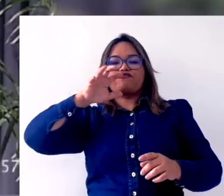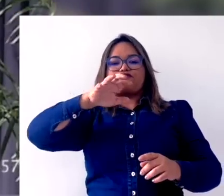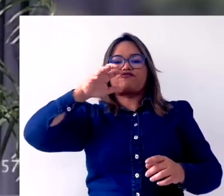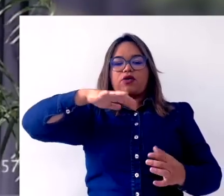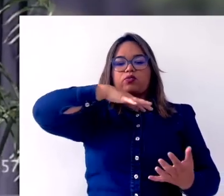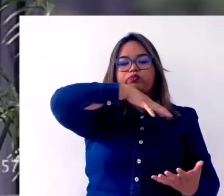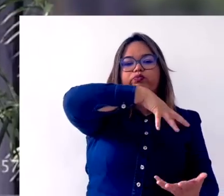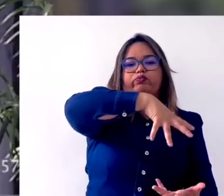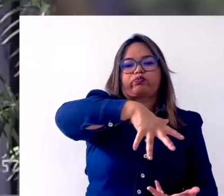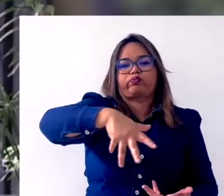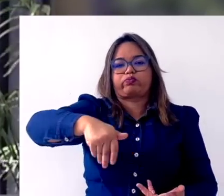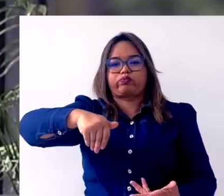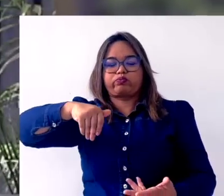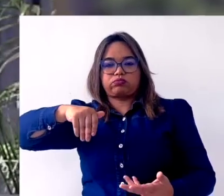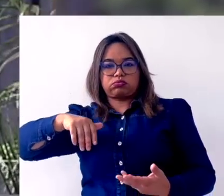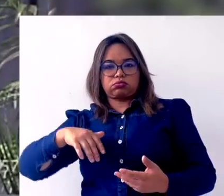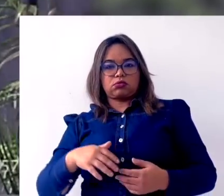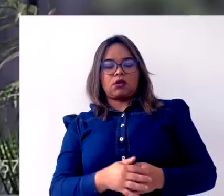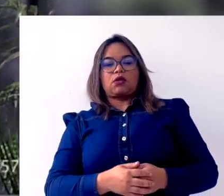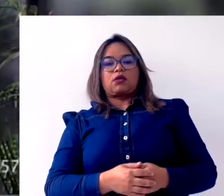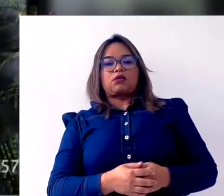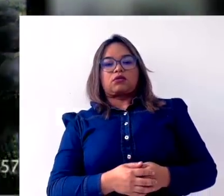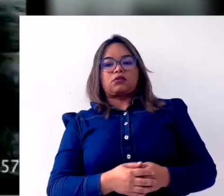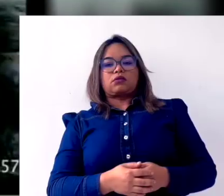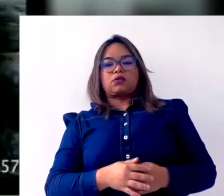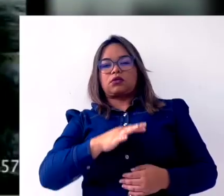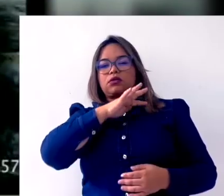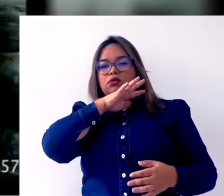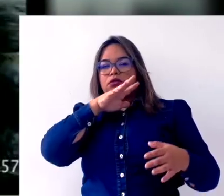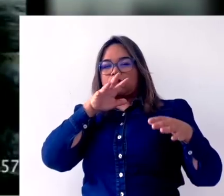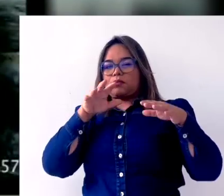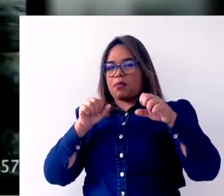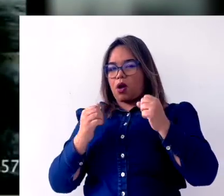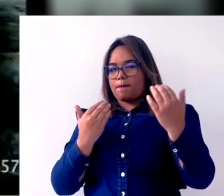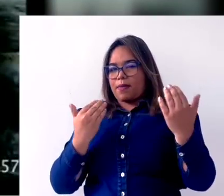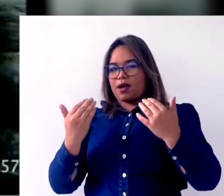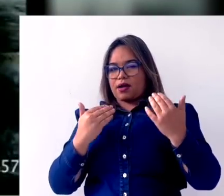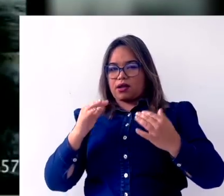todo o mundo. E a besta que eu vi era semelhante a um leopardo.